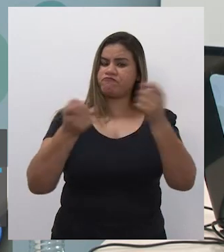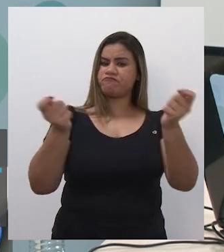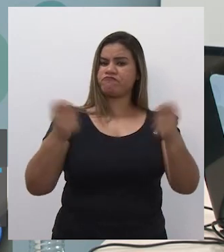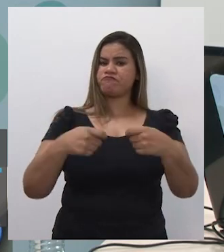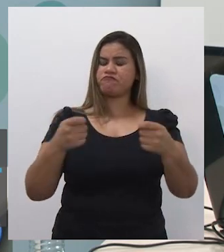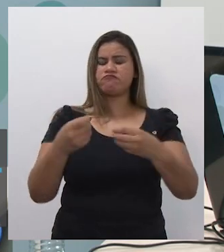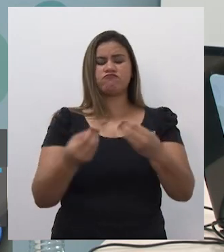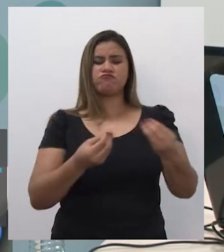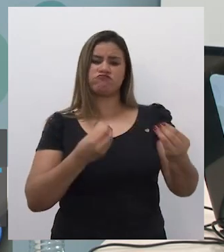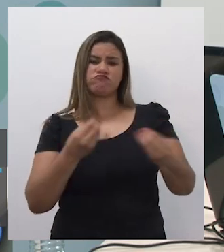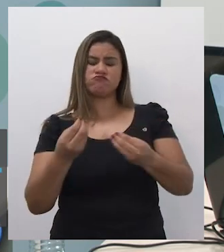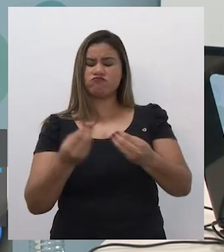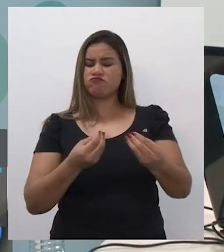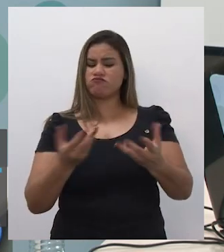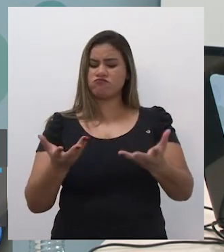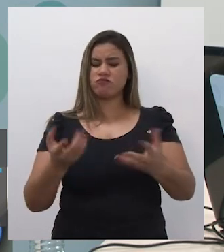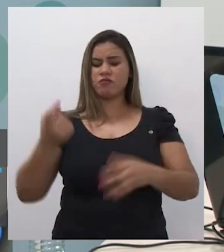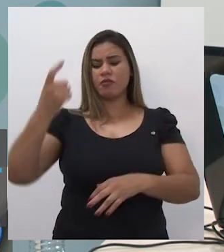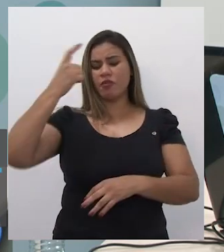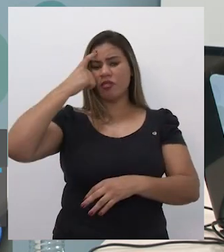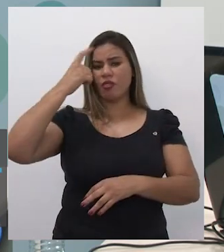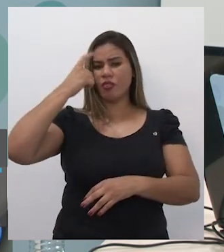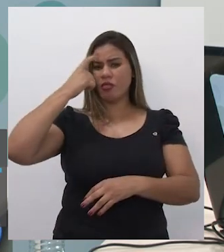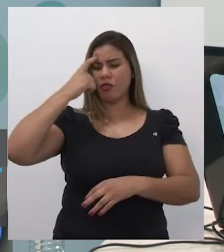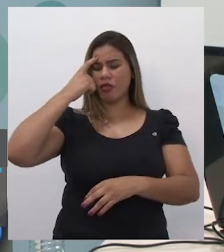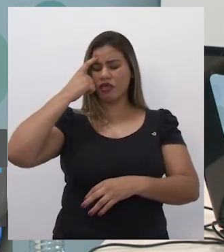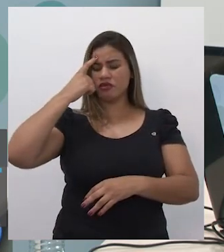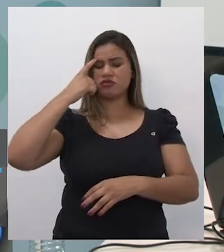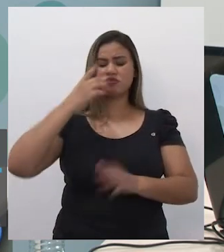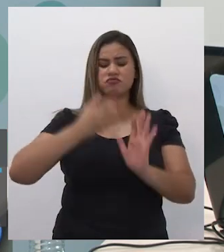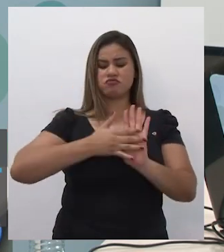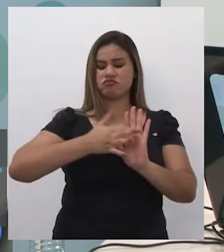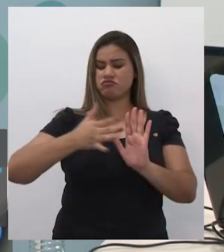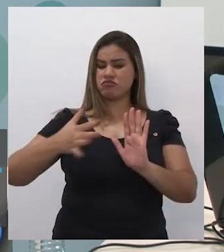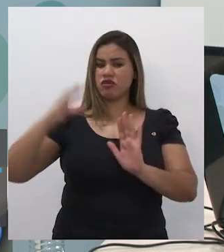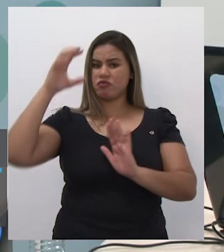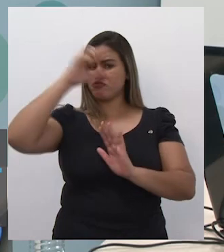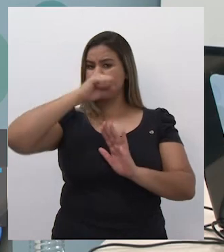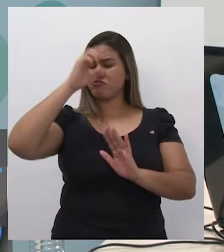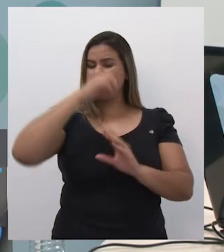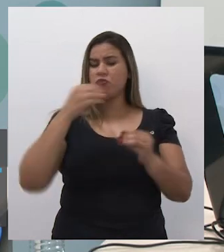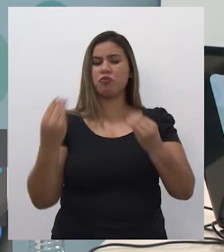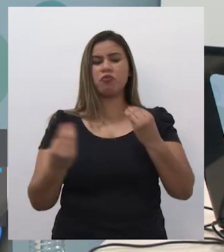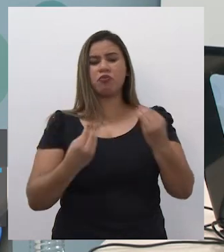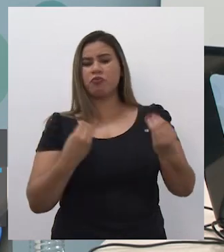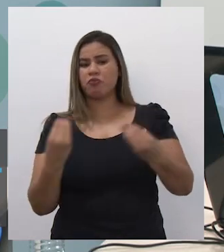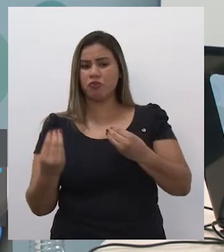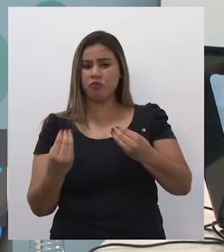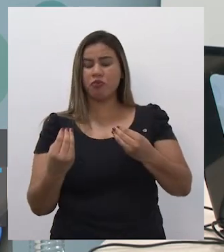obrigatórias? O que considerar em cada momento de aprendizagem? E para isso, então, nós elaboramos aí